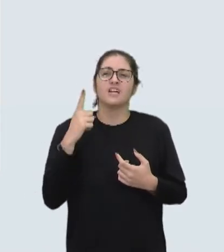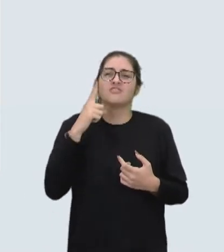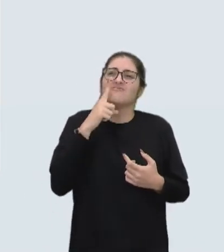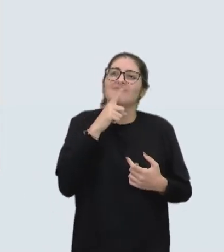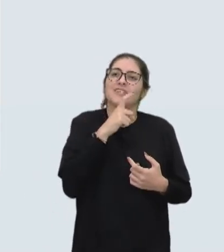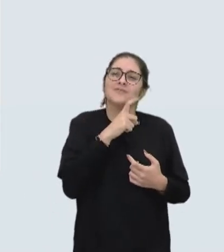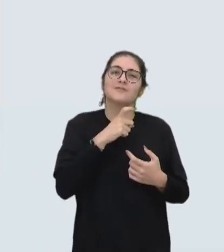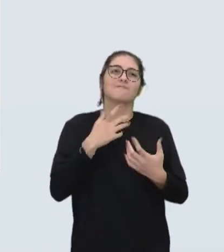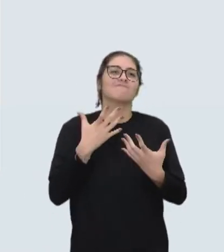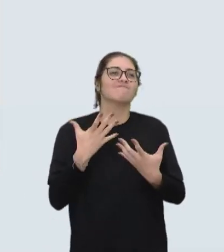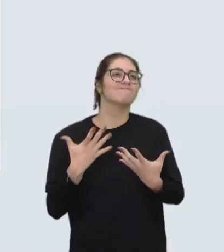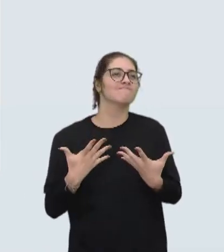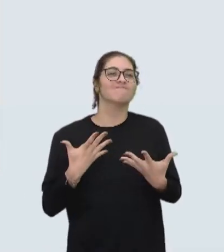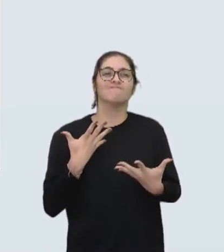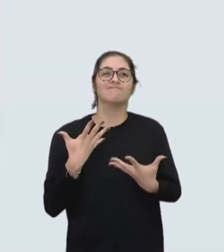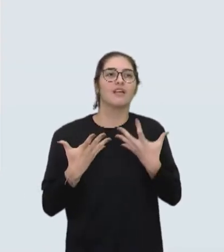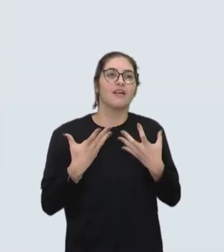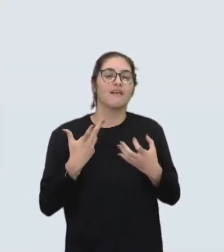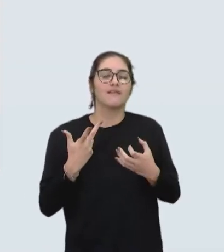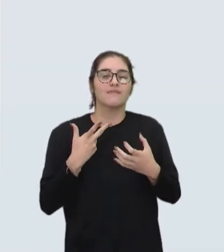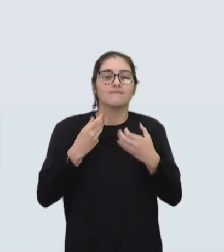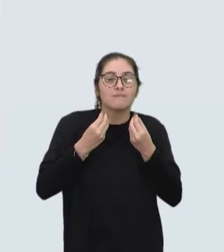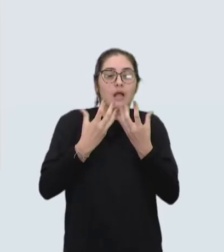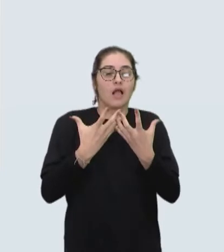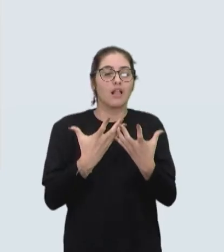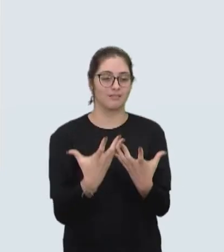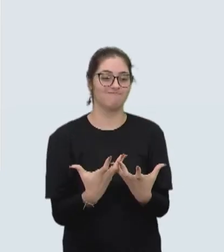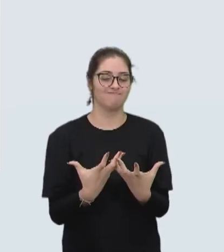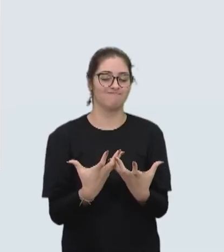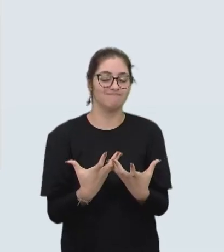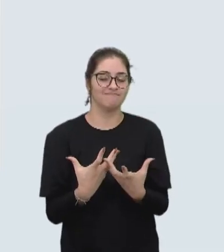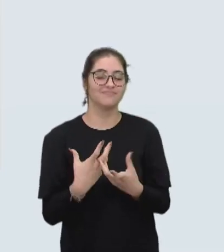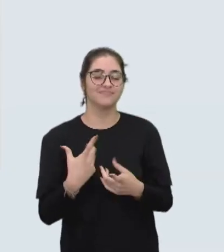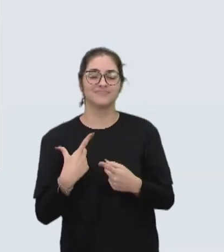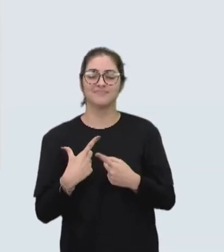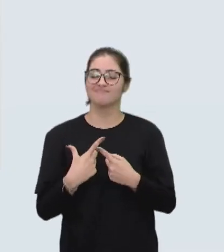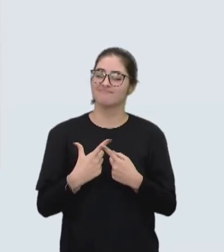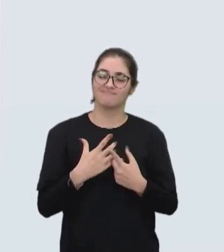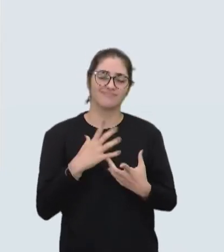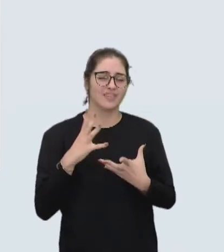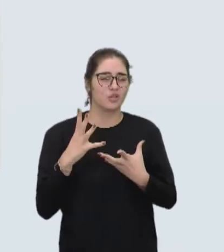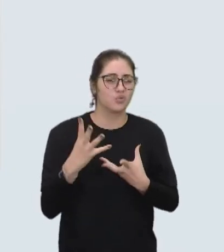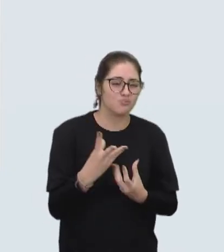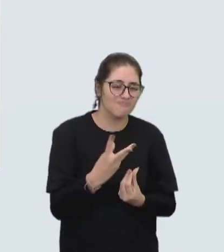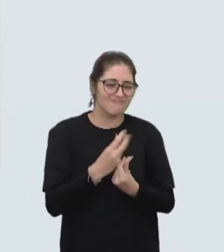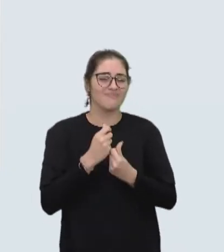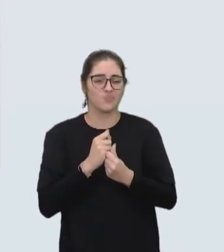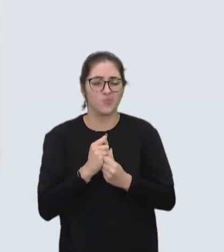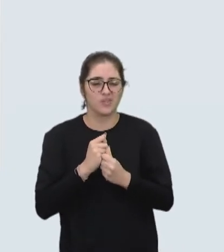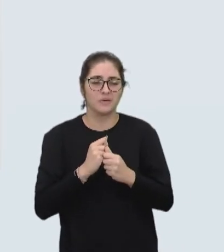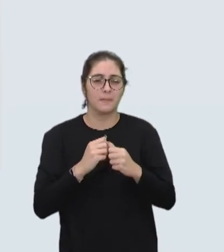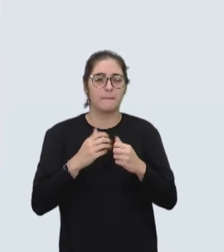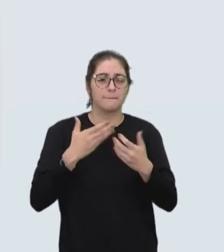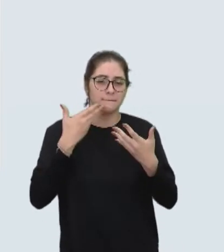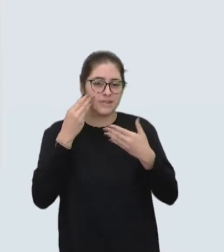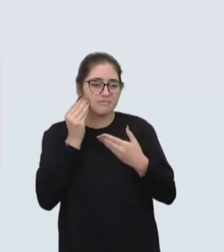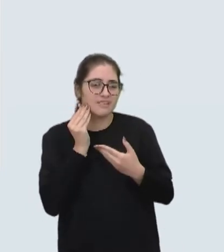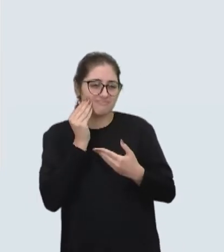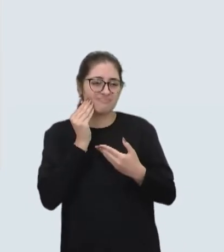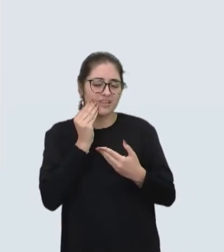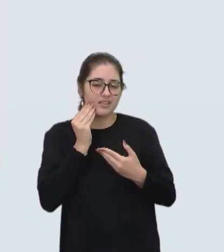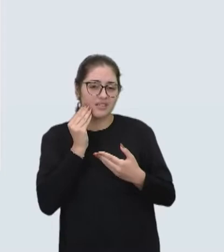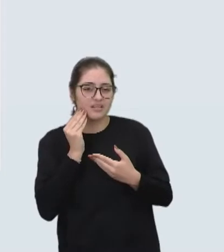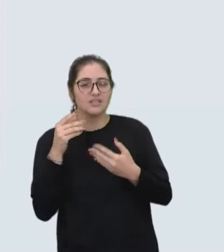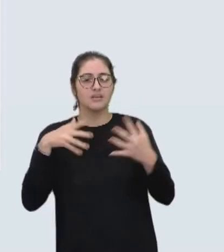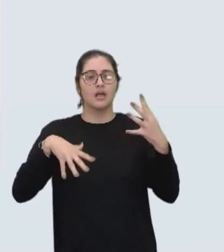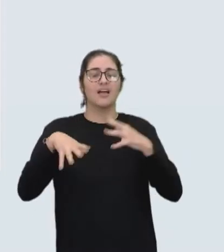de expressar tudo isso, né? E toda essa experiência que eu tive aqui, isso é algo para